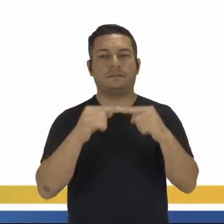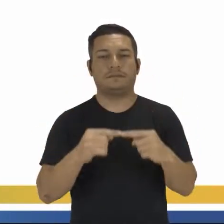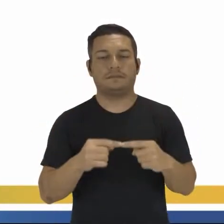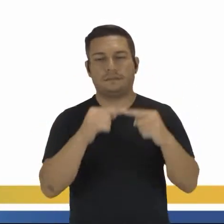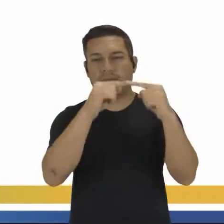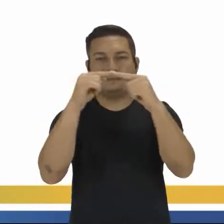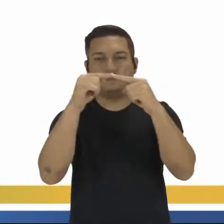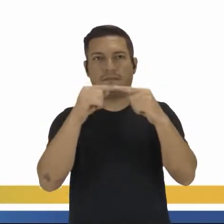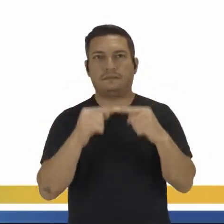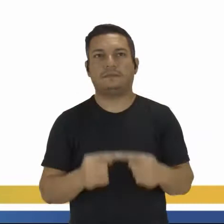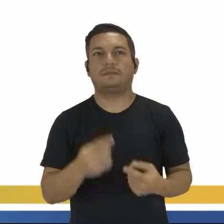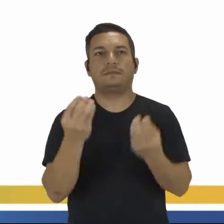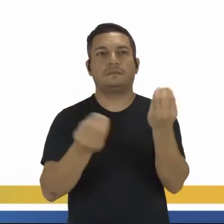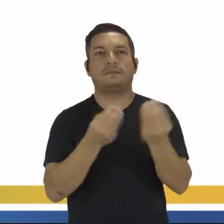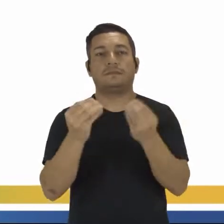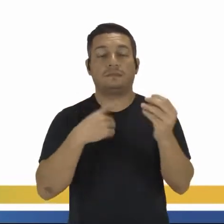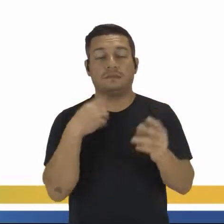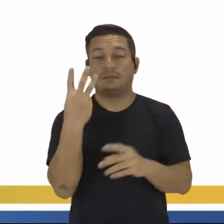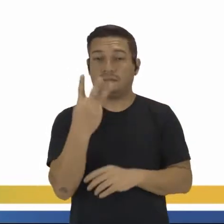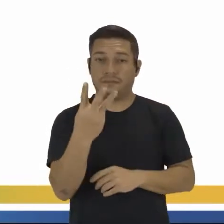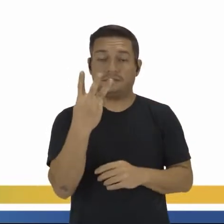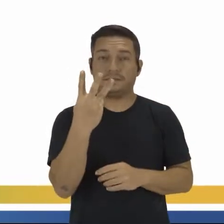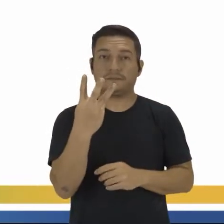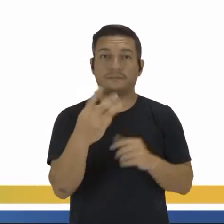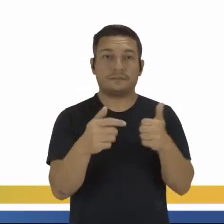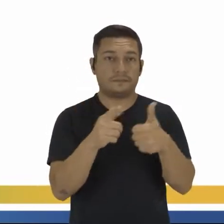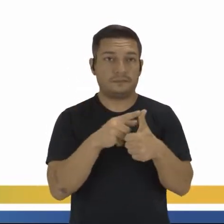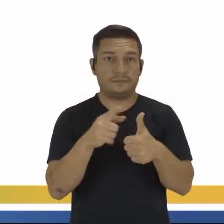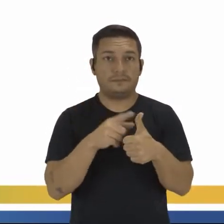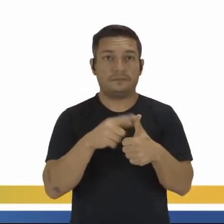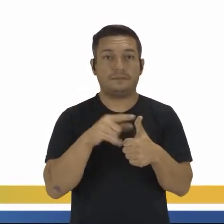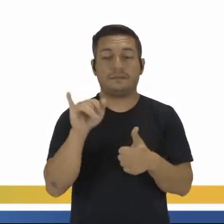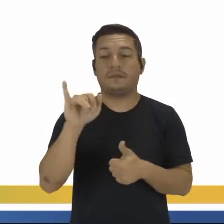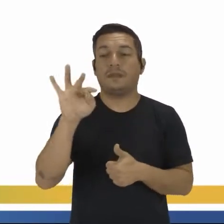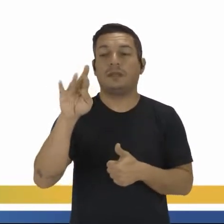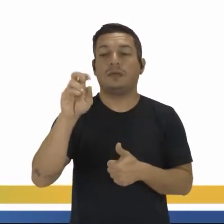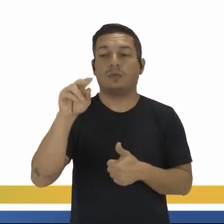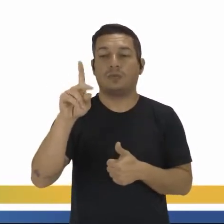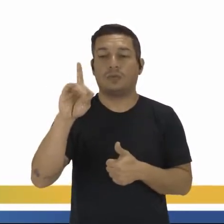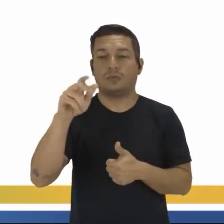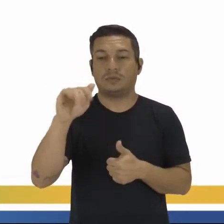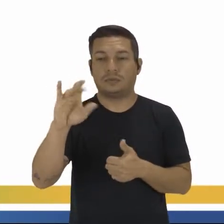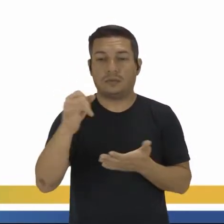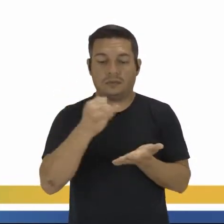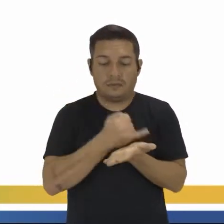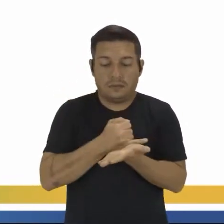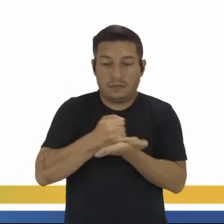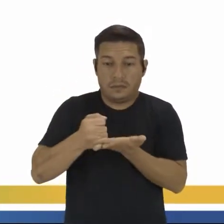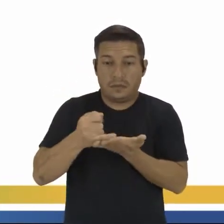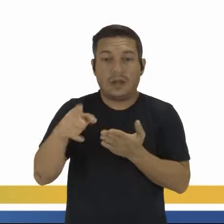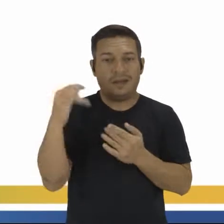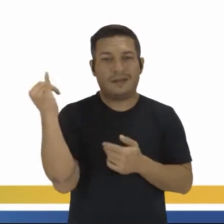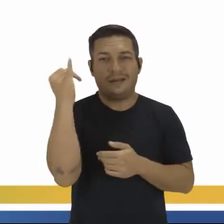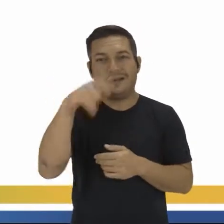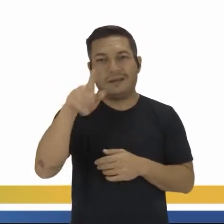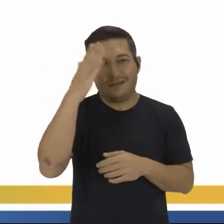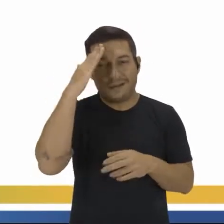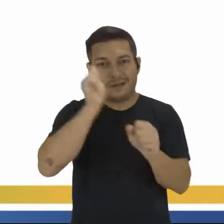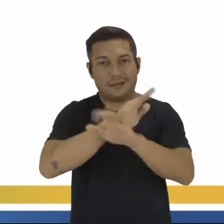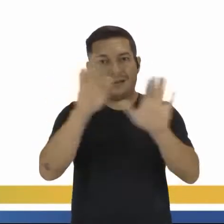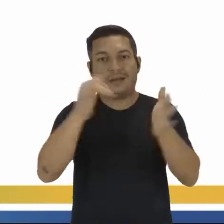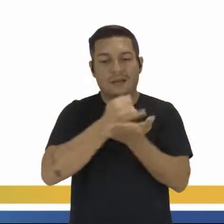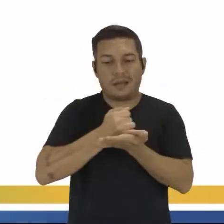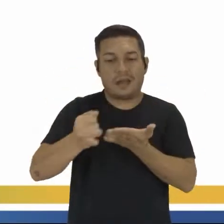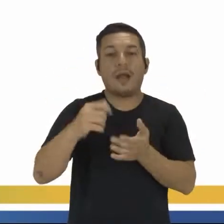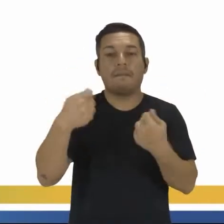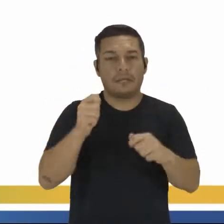Ele costuma se estruturar em 3 partes. Primeiro, em introdução, e é importante que você entenda que a introdução deve de cara